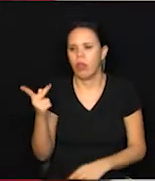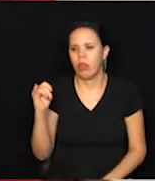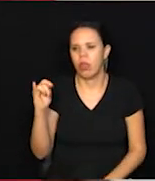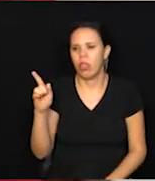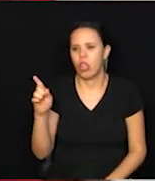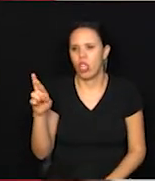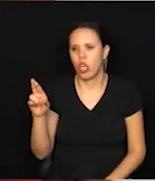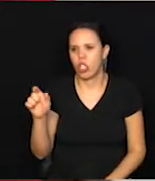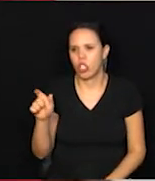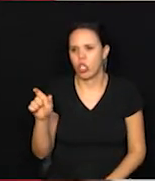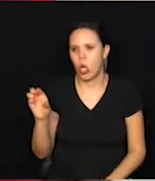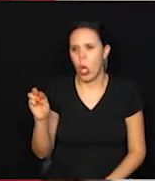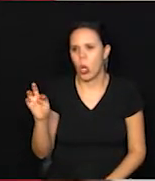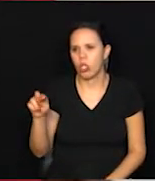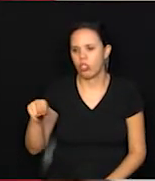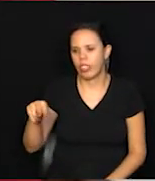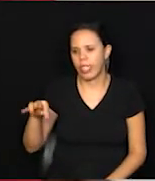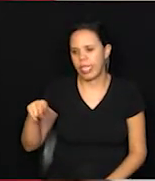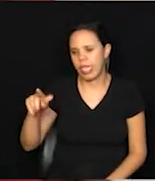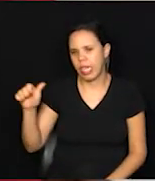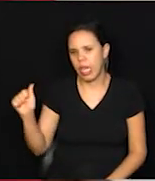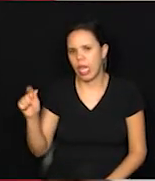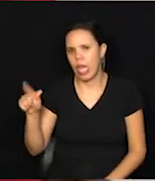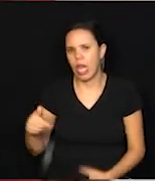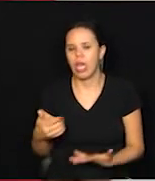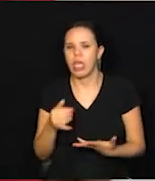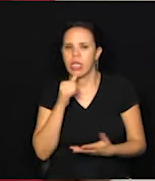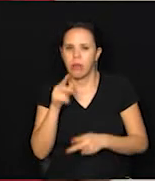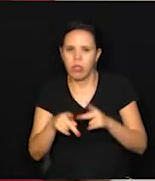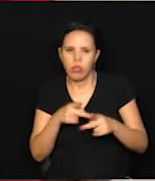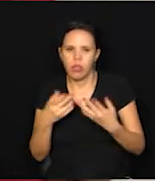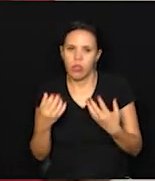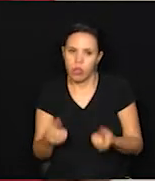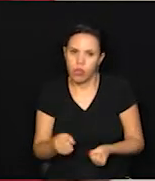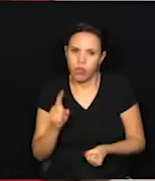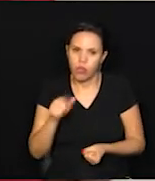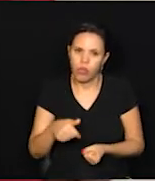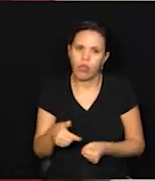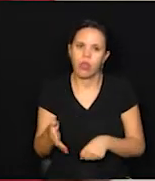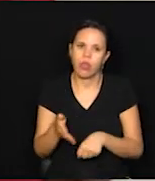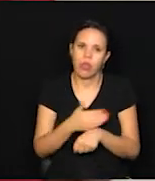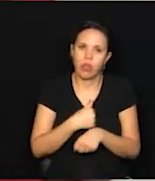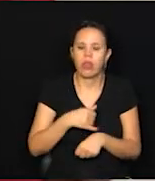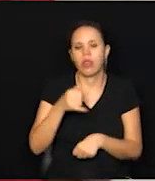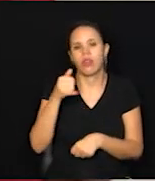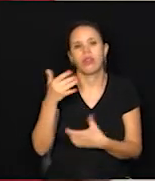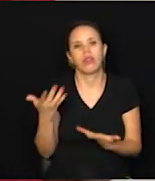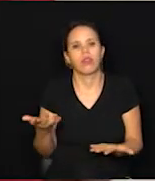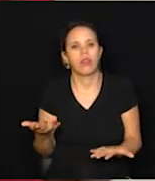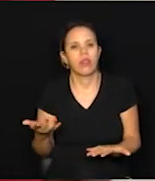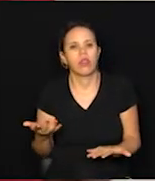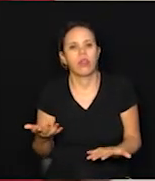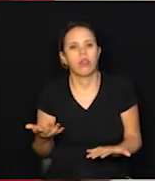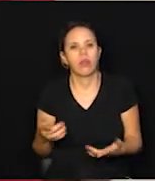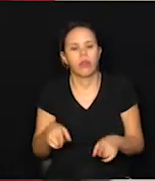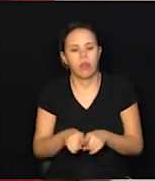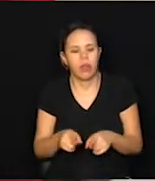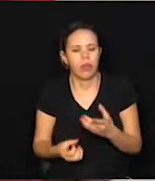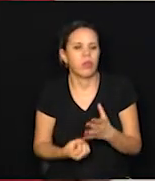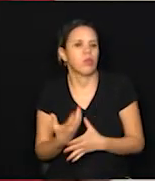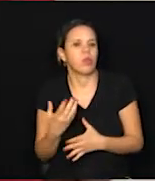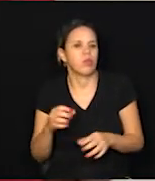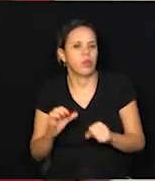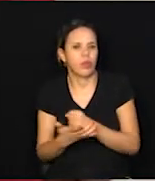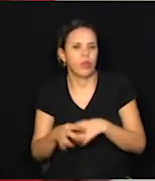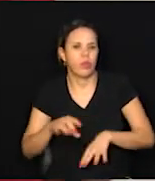tratamento precoce deveria ser o acolhimento precoce, o reconhecimento precoce, a necessidade de acompanhar e